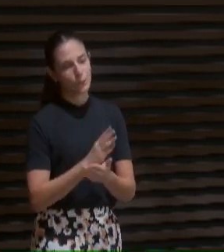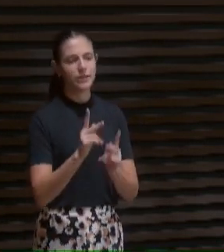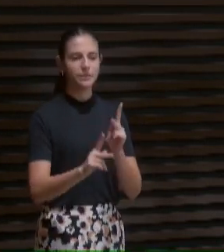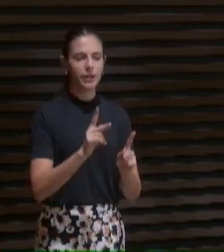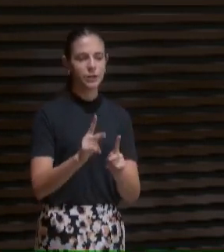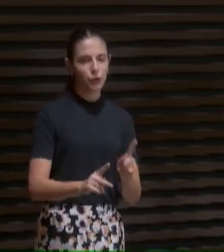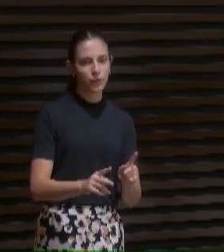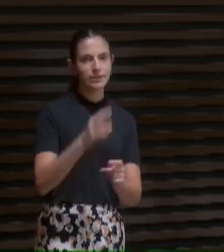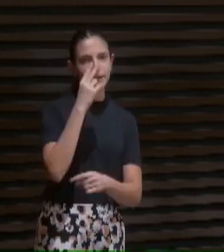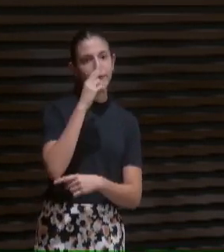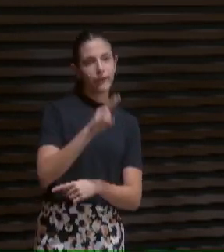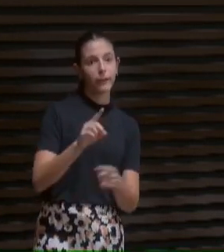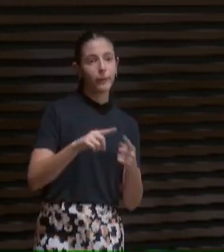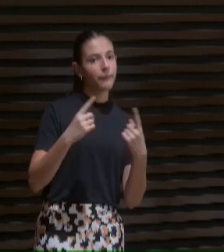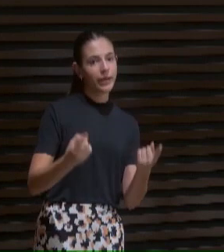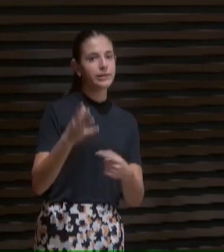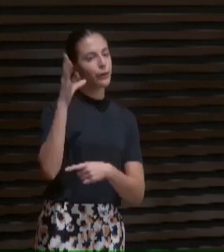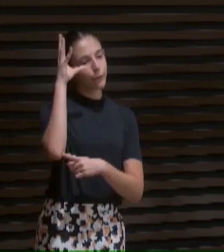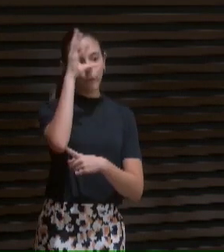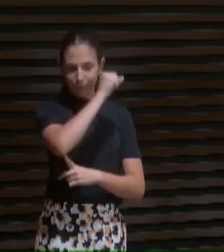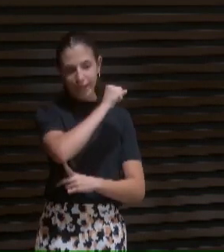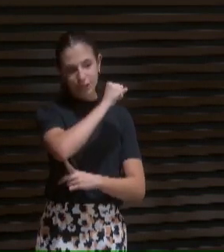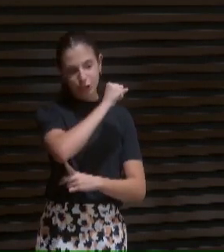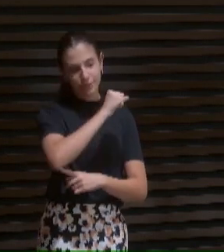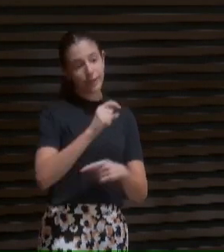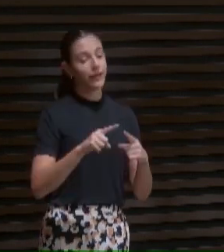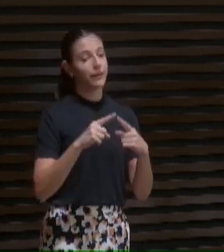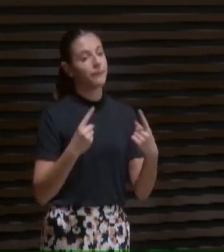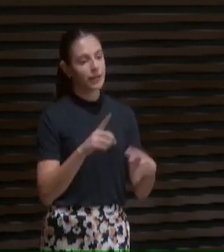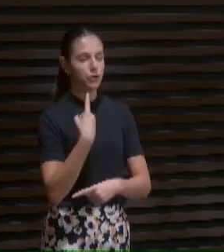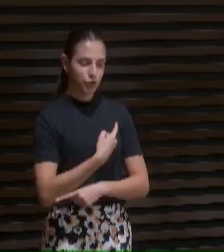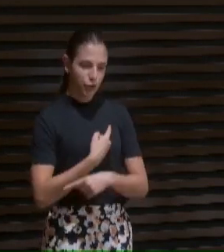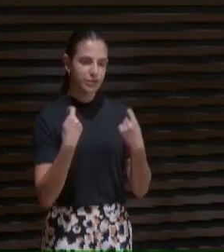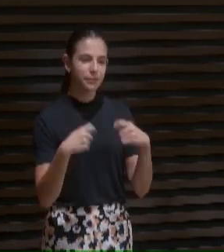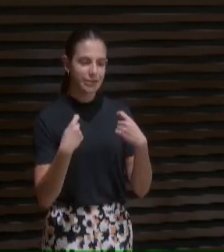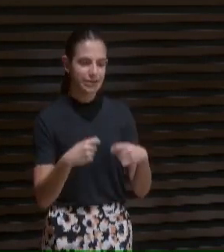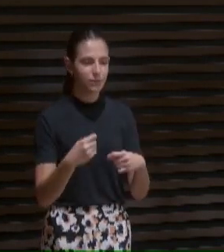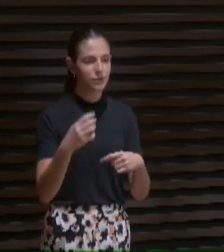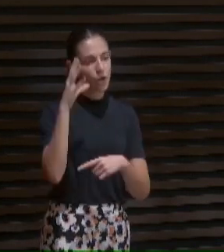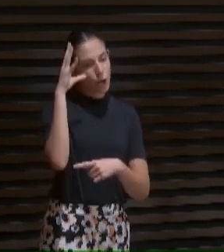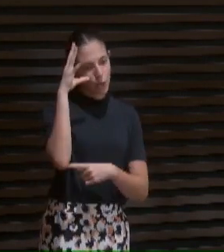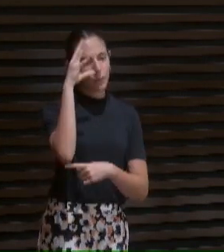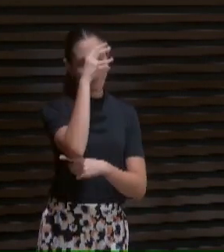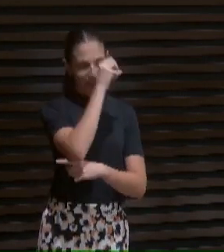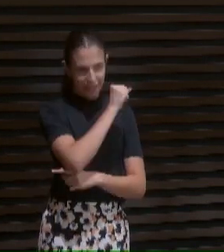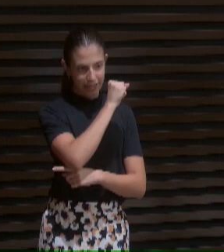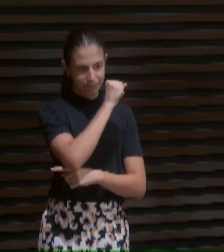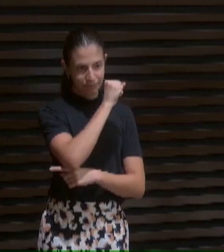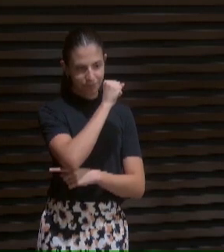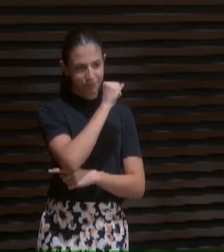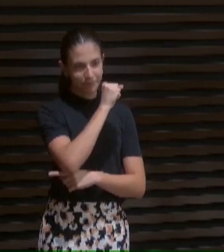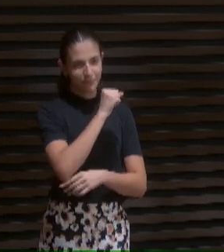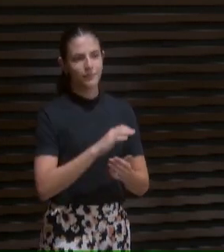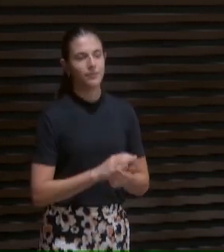não ouve, ou ouve e não escuta. Não sei qual é que vem primeiro, se é escutar ou ouvir, mas parece que entra num ouvido e